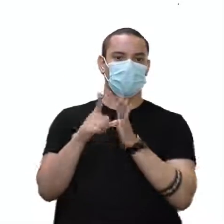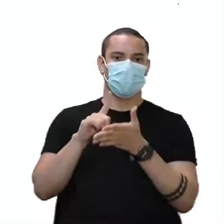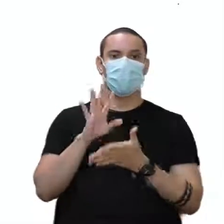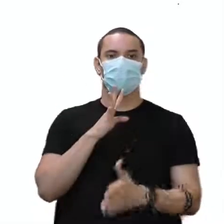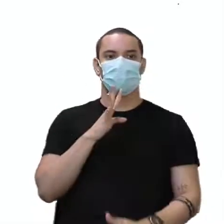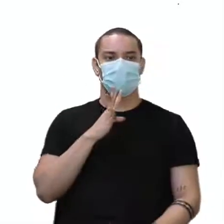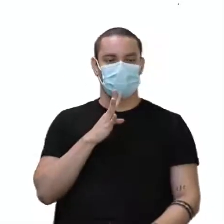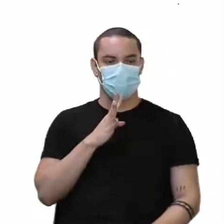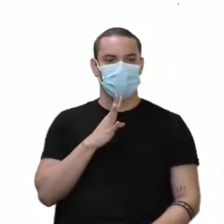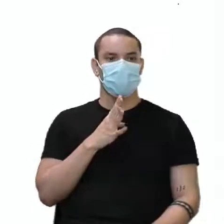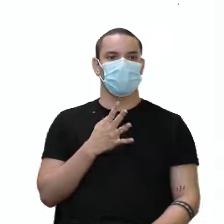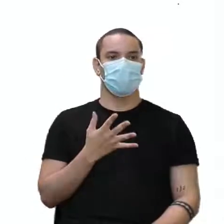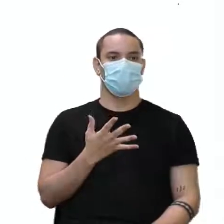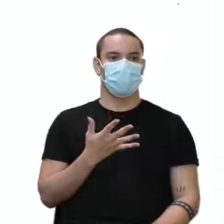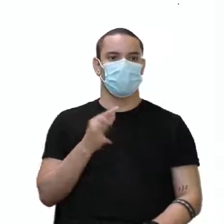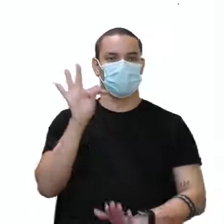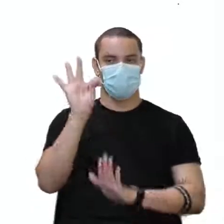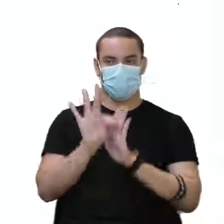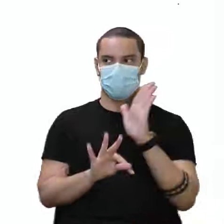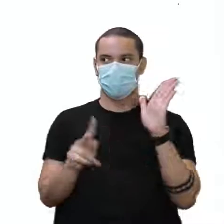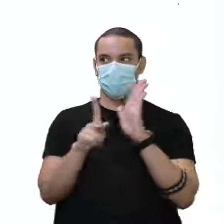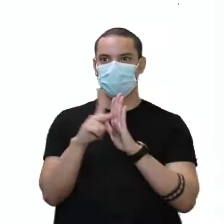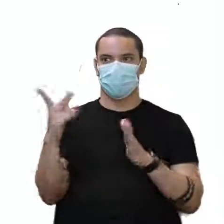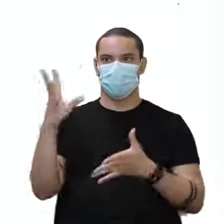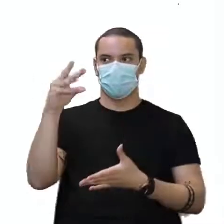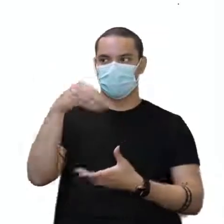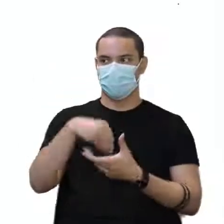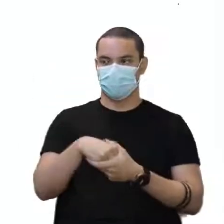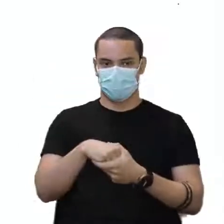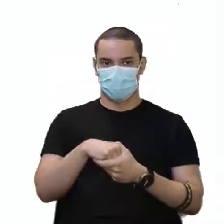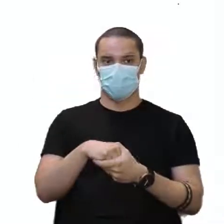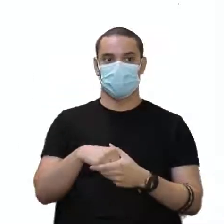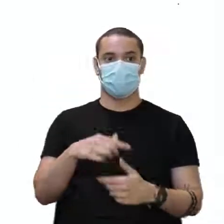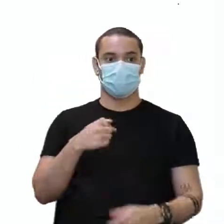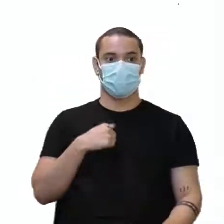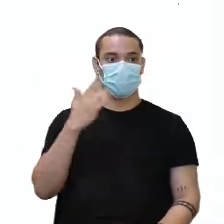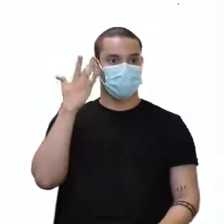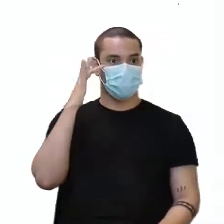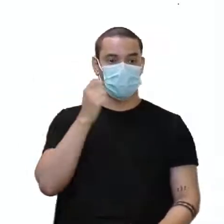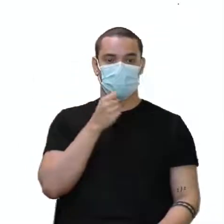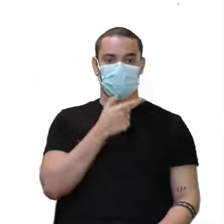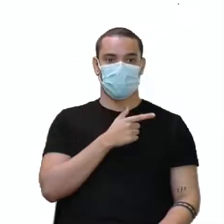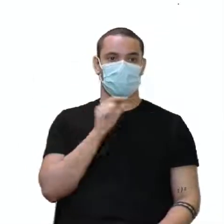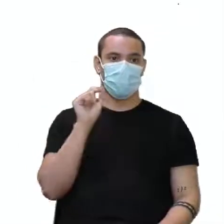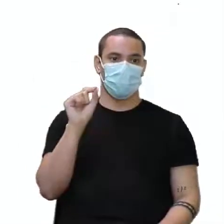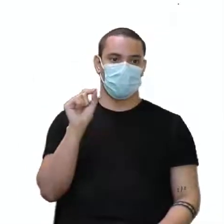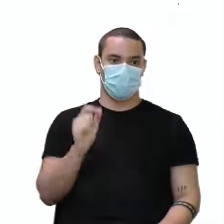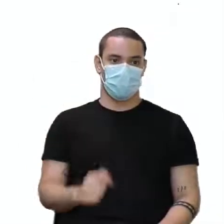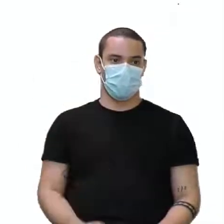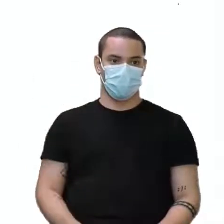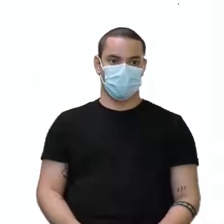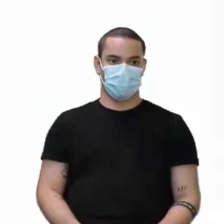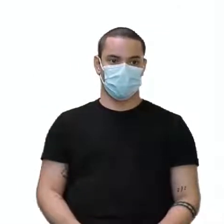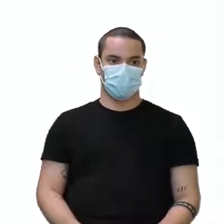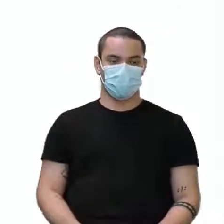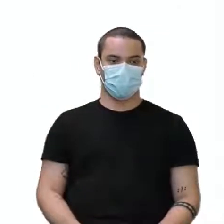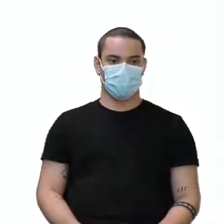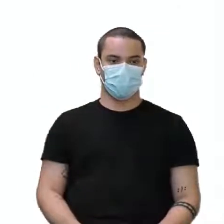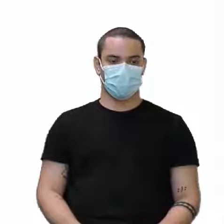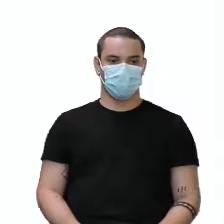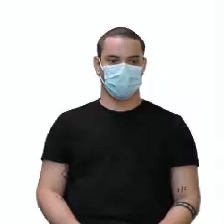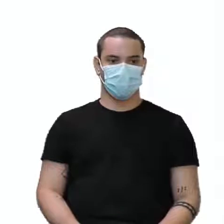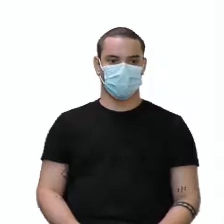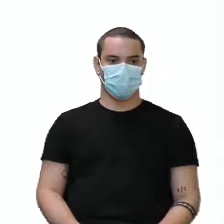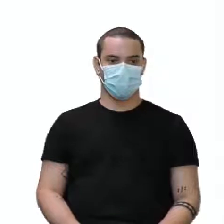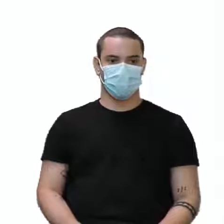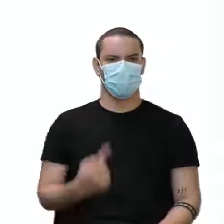conhecer o que estava escrito lá no texto, eu acharia engraçado apenas exatamente uma